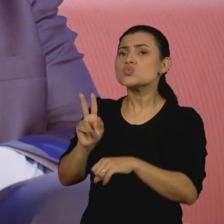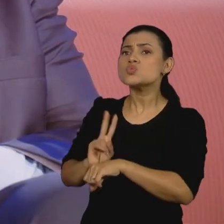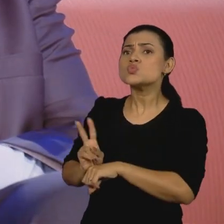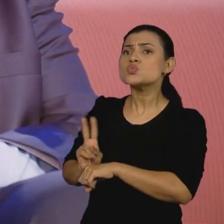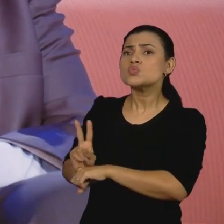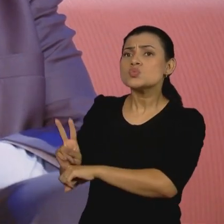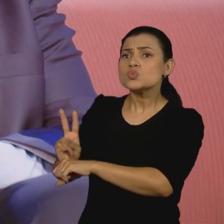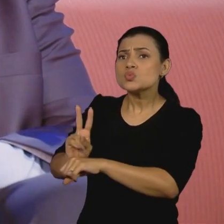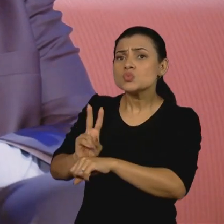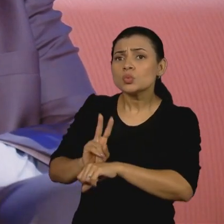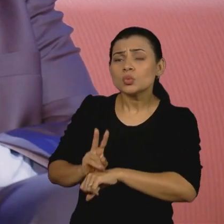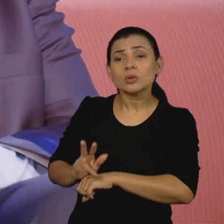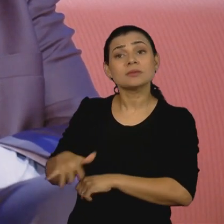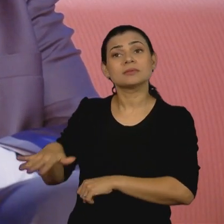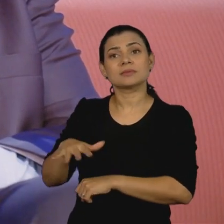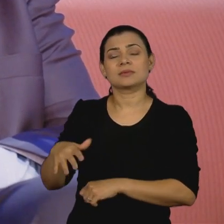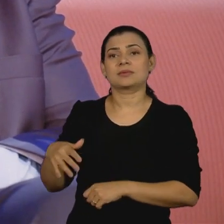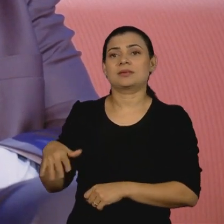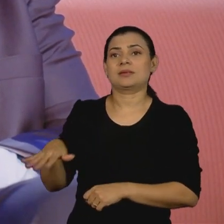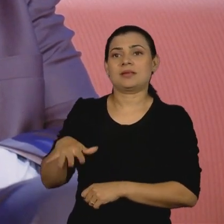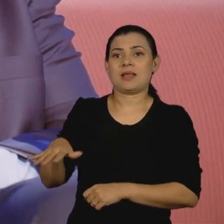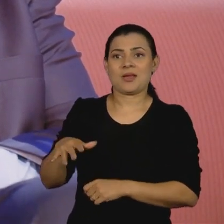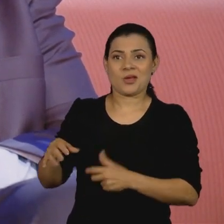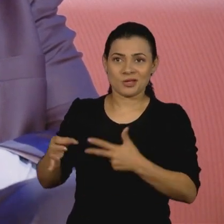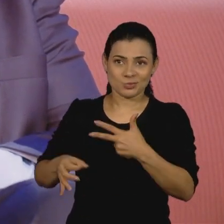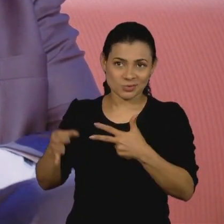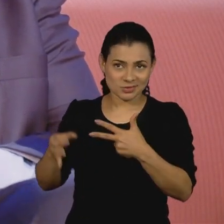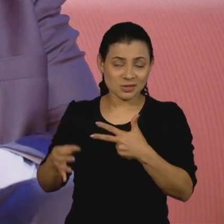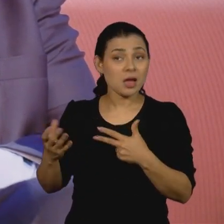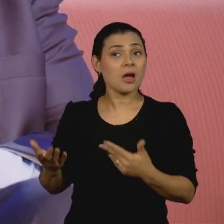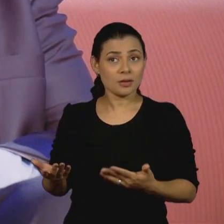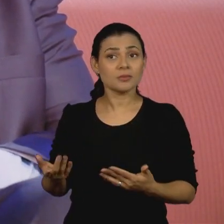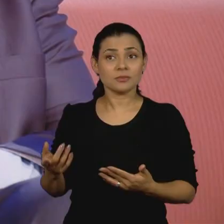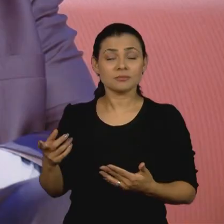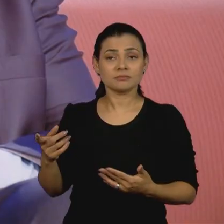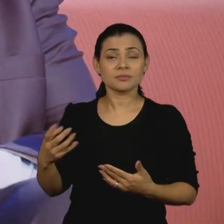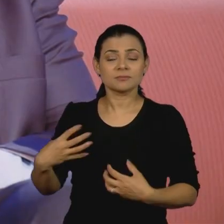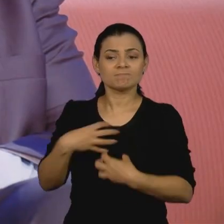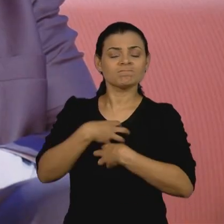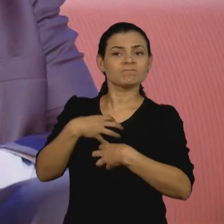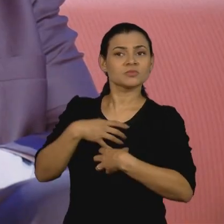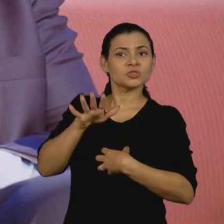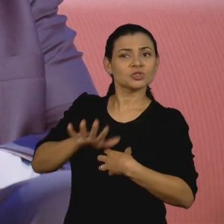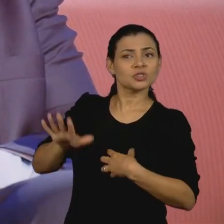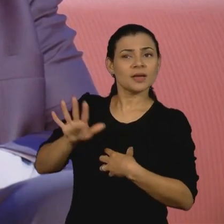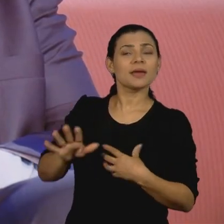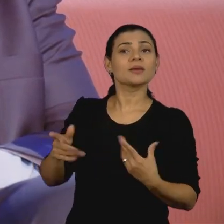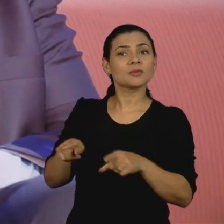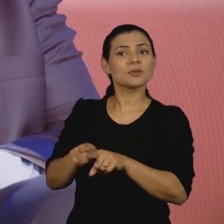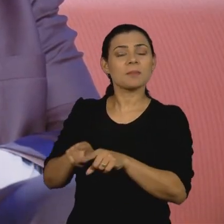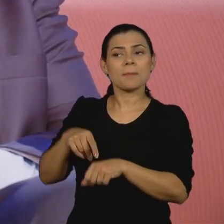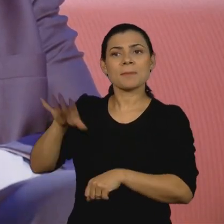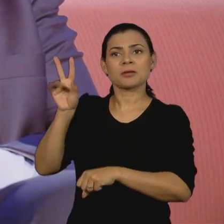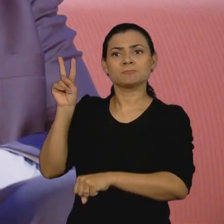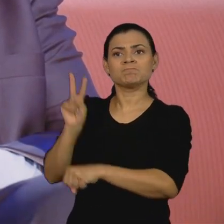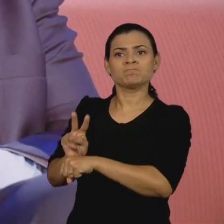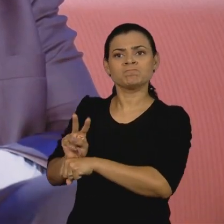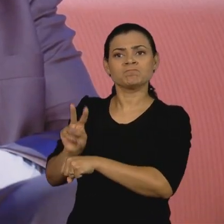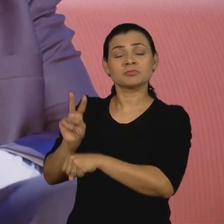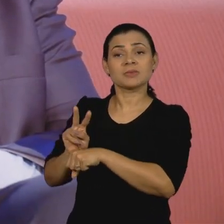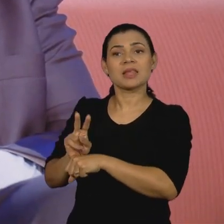verificando esse papel novo do judiciário como um ator simbólico ali, um guardião